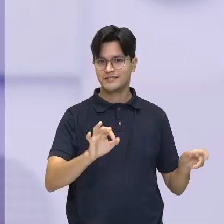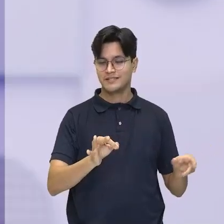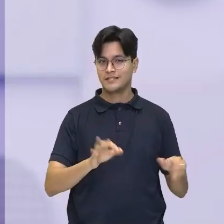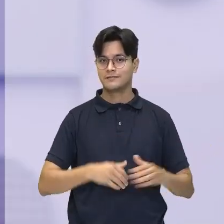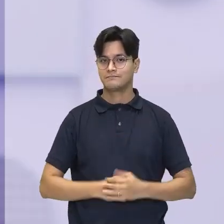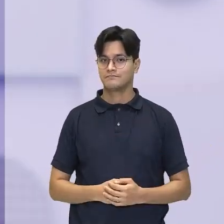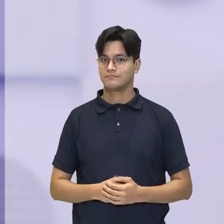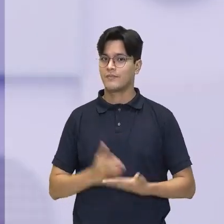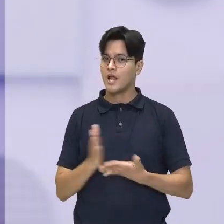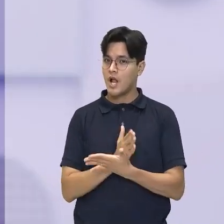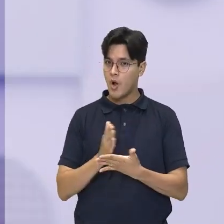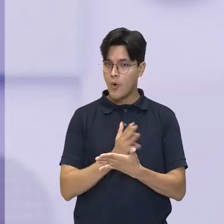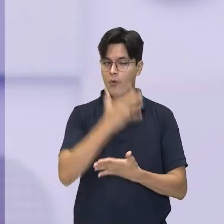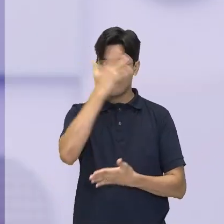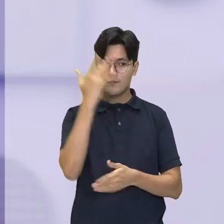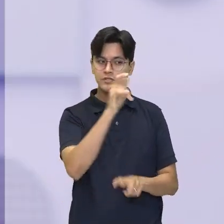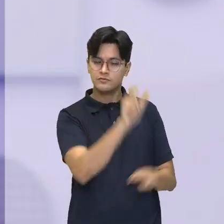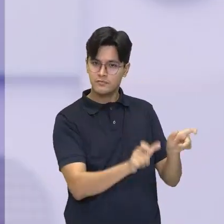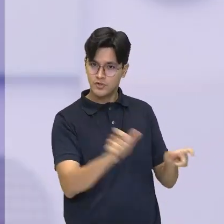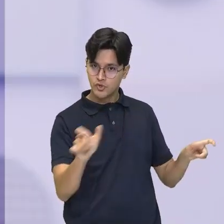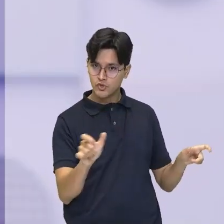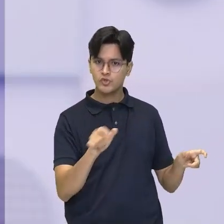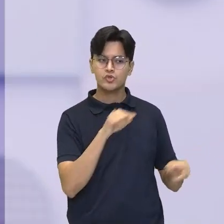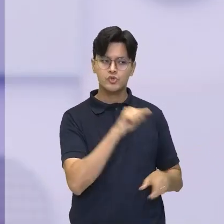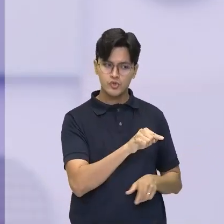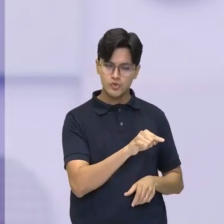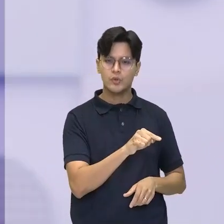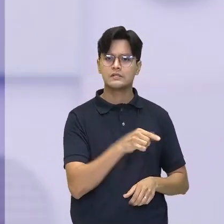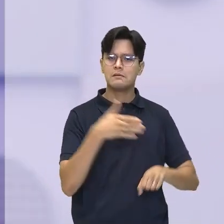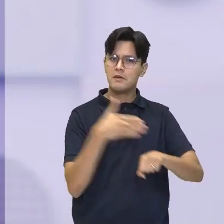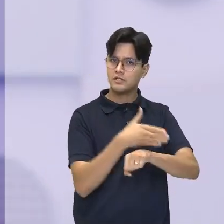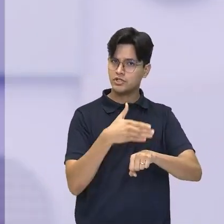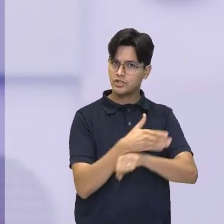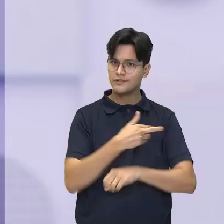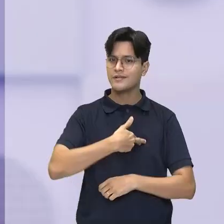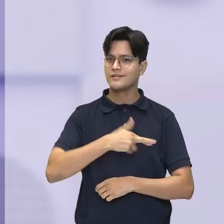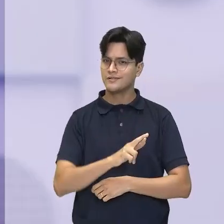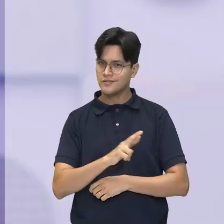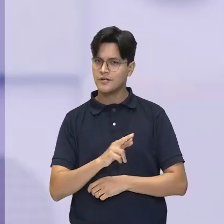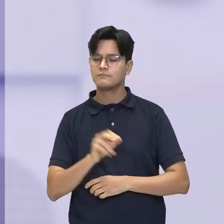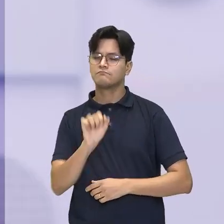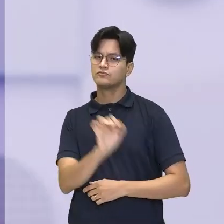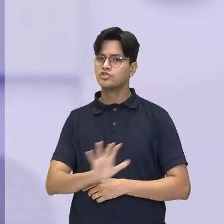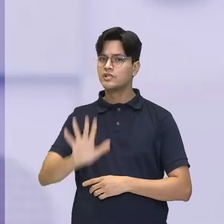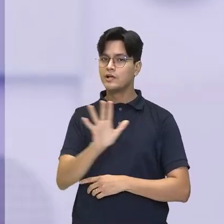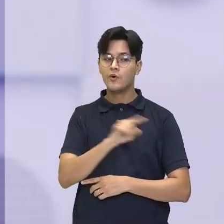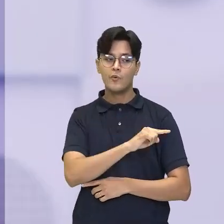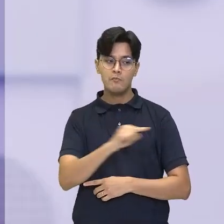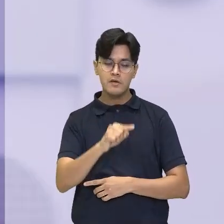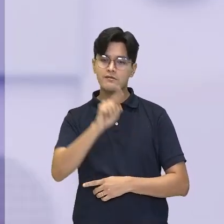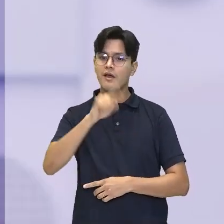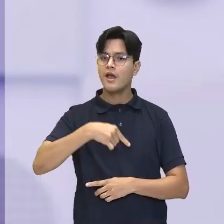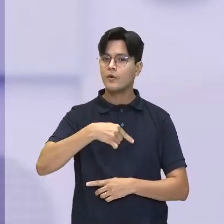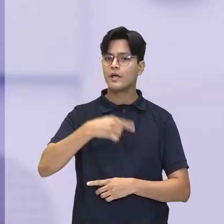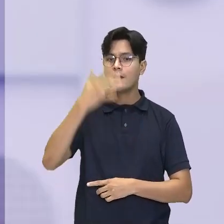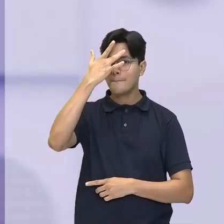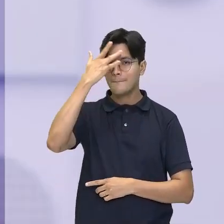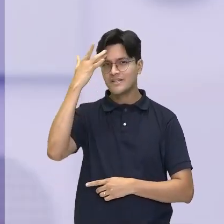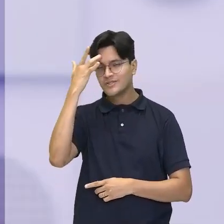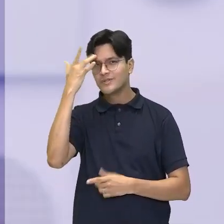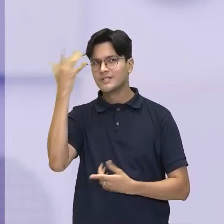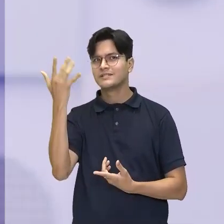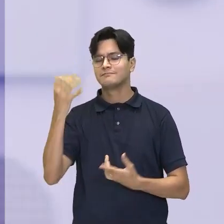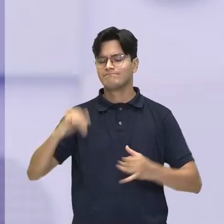das pessoas que se dirigem a uma comunidade religiosa, geralmente são pessoas que estão machucadas da